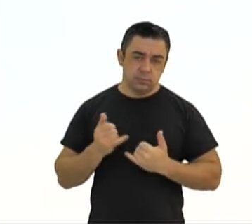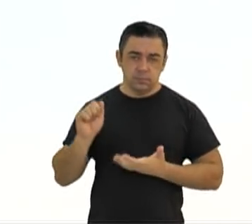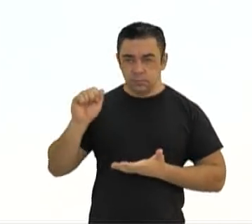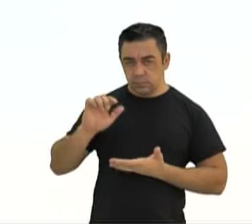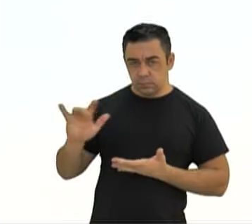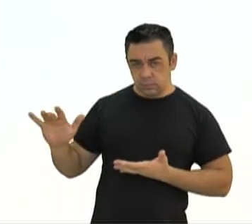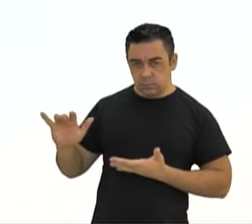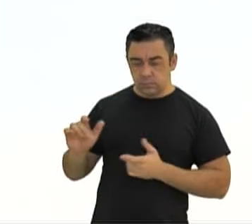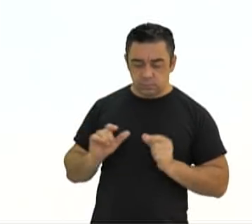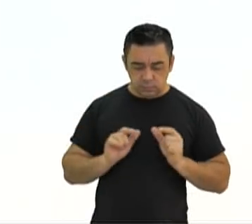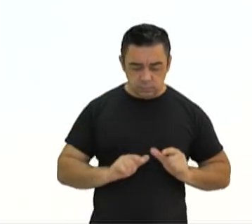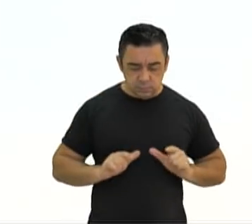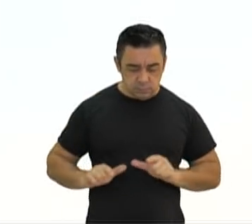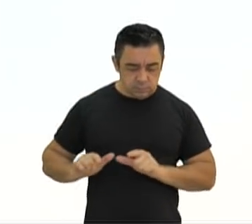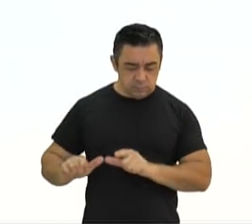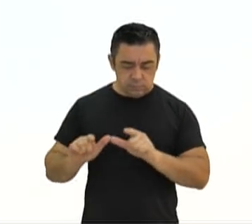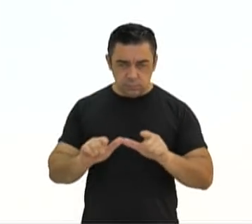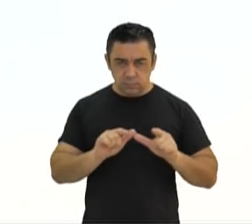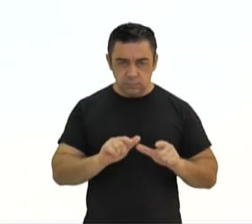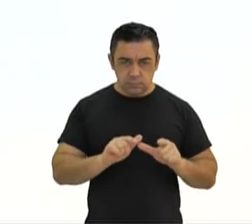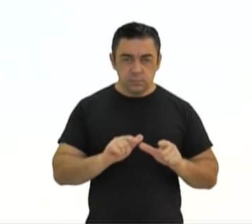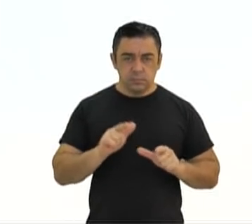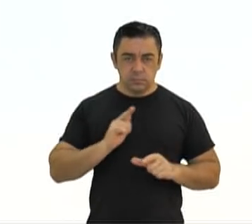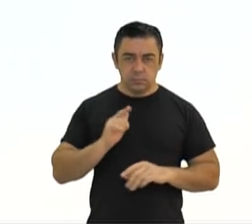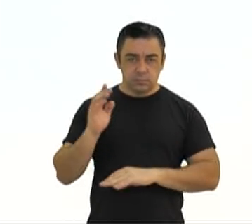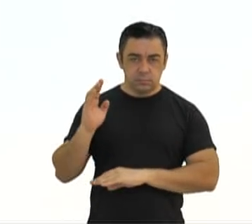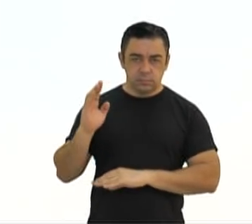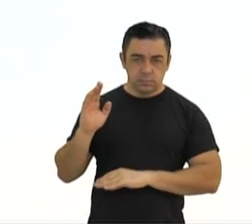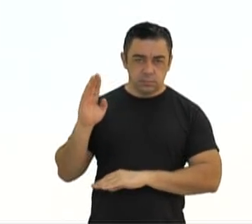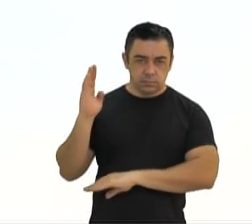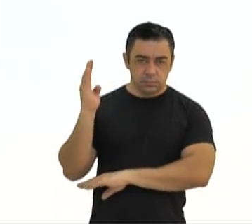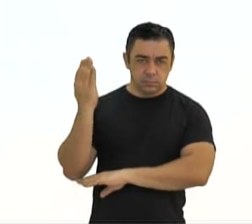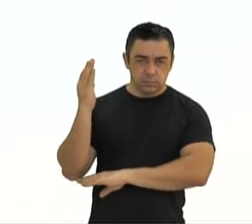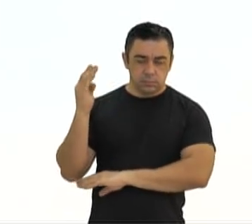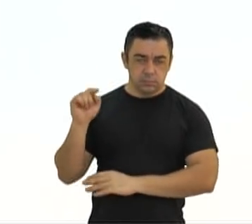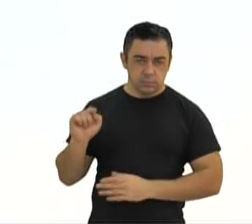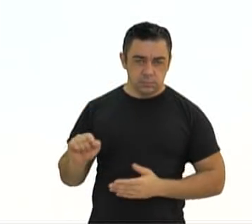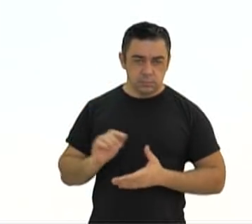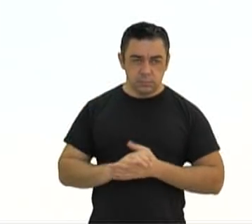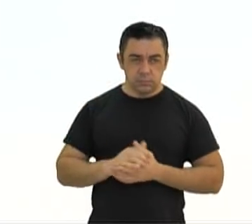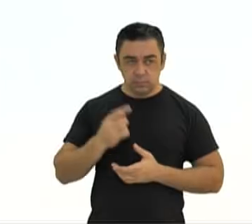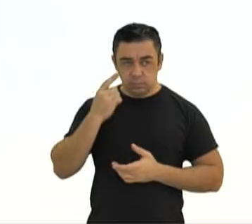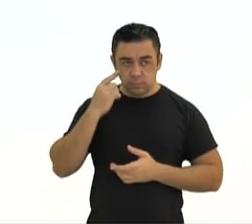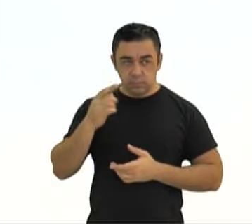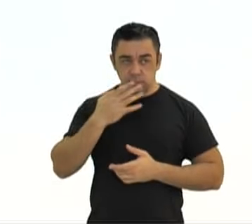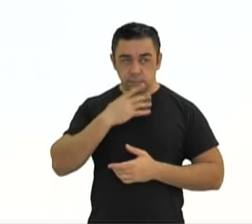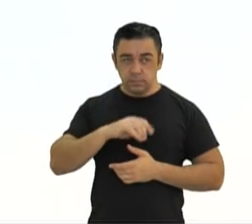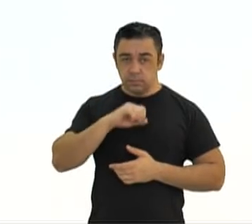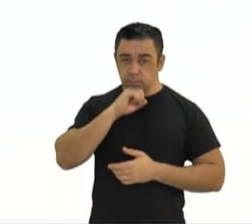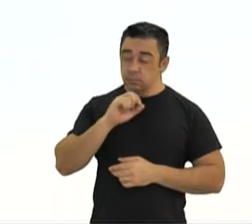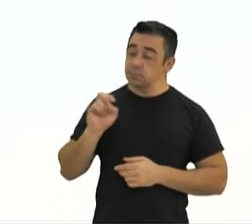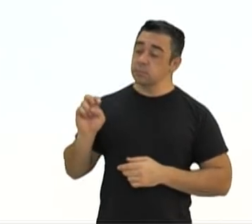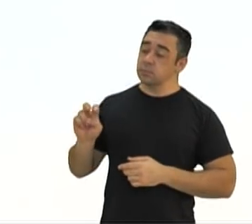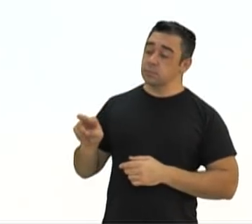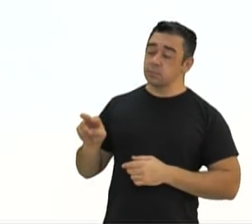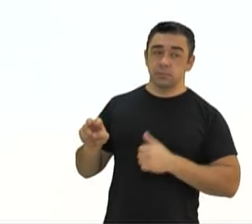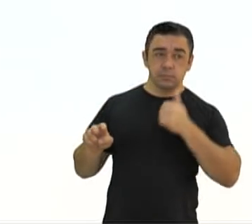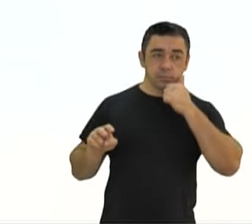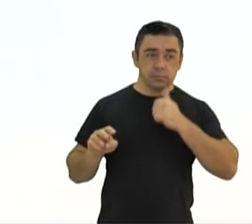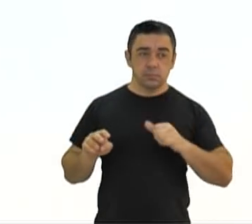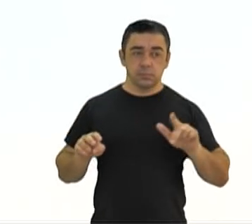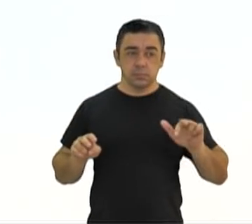em pedacinhos de madeira, provavelmente. Vejam os pais lá atrás e a